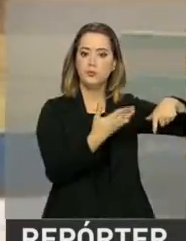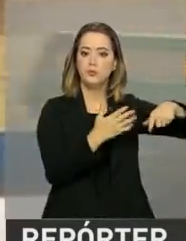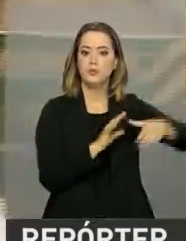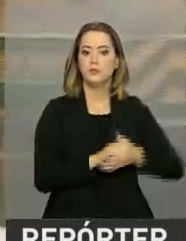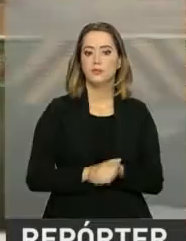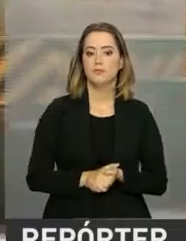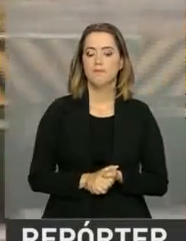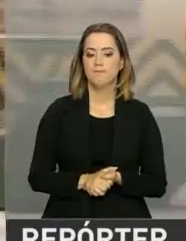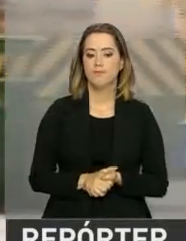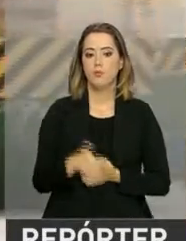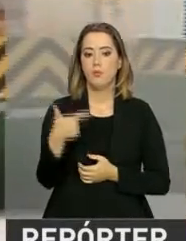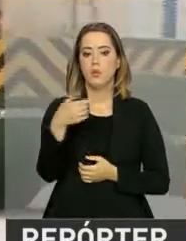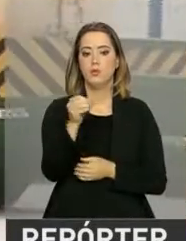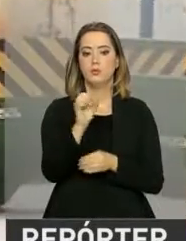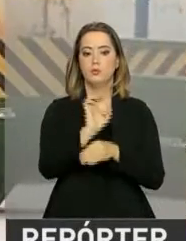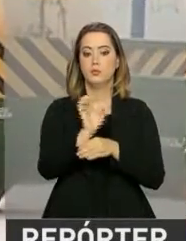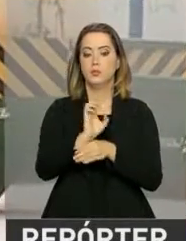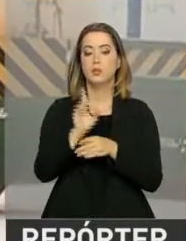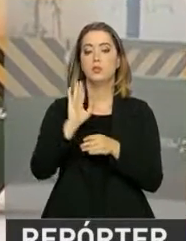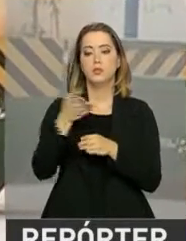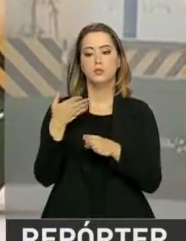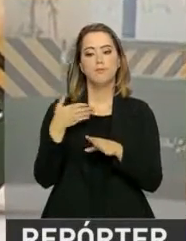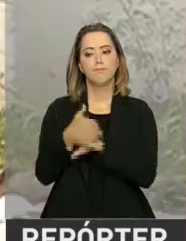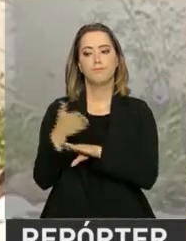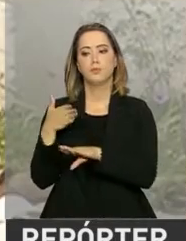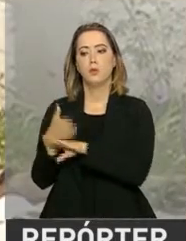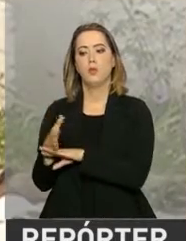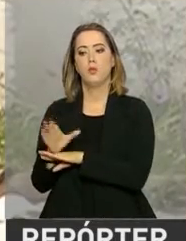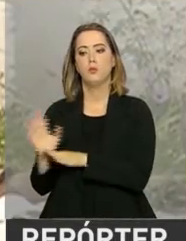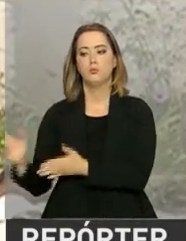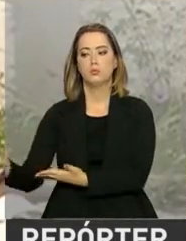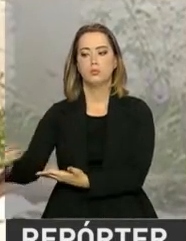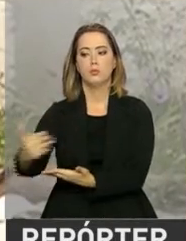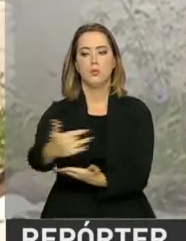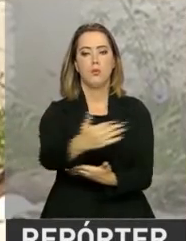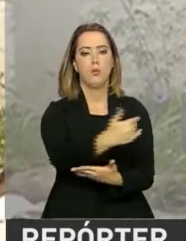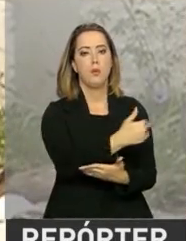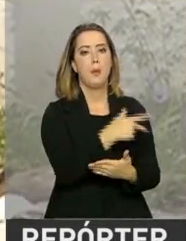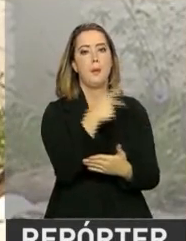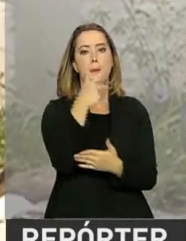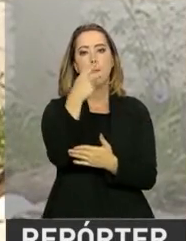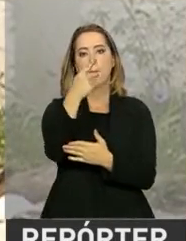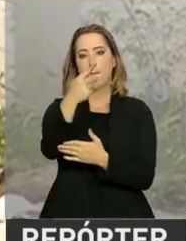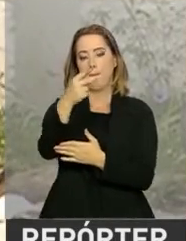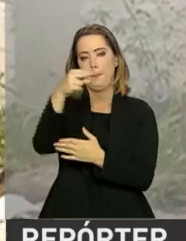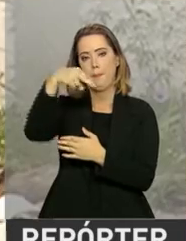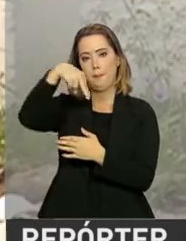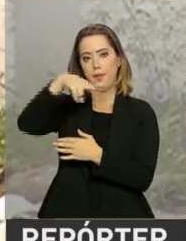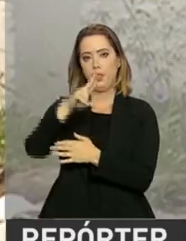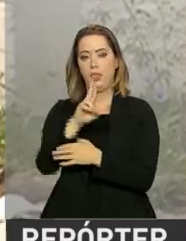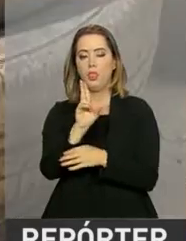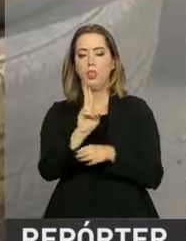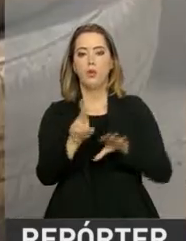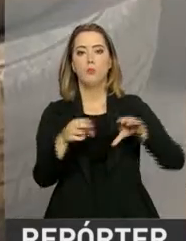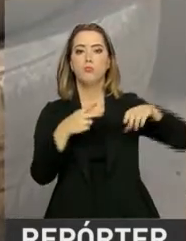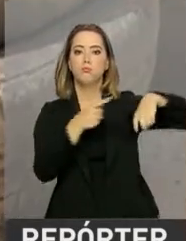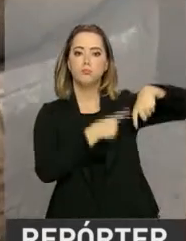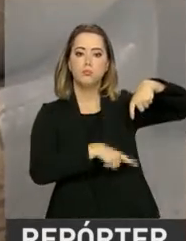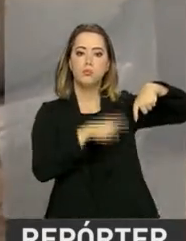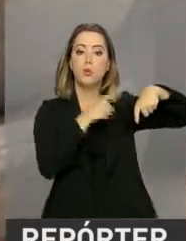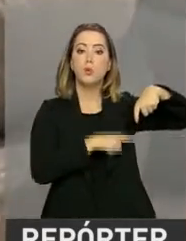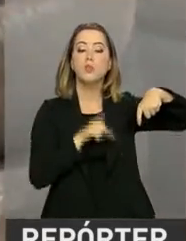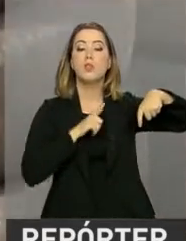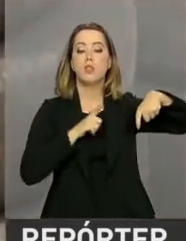10 estados já aderiram à campanha nacional de recolhimento de pneus para combater focos do Aedes aegypti. Quem tem